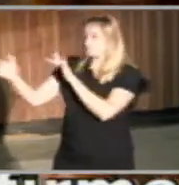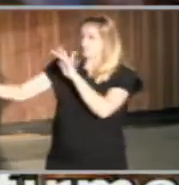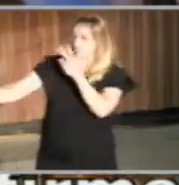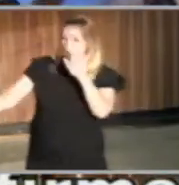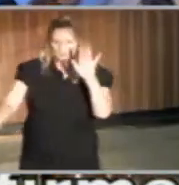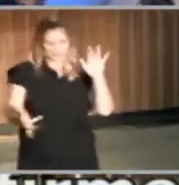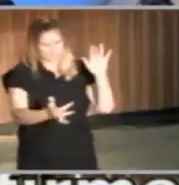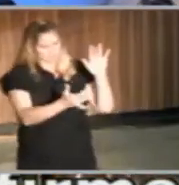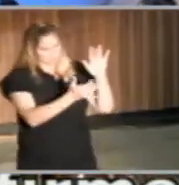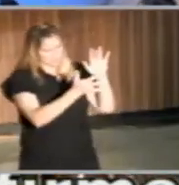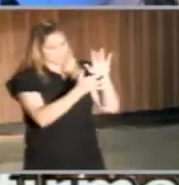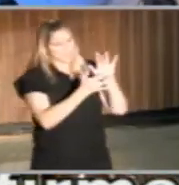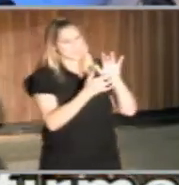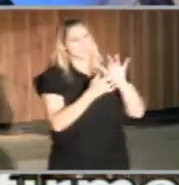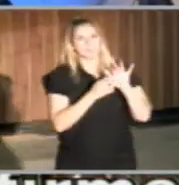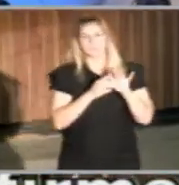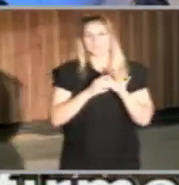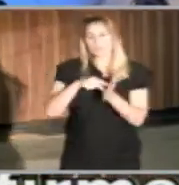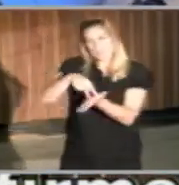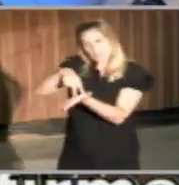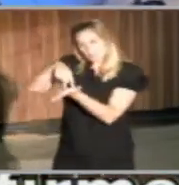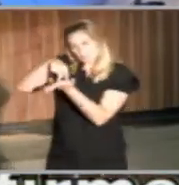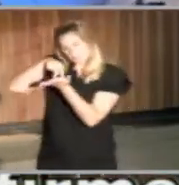Jesus. Firme,